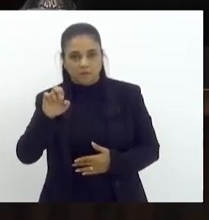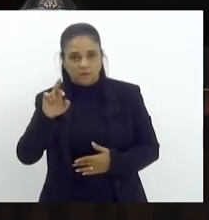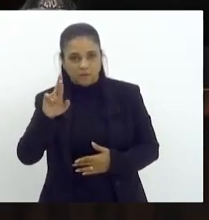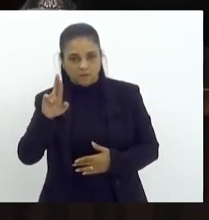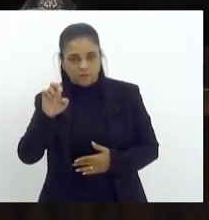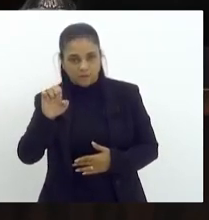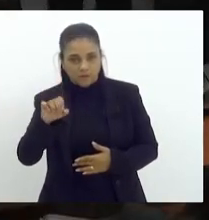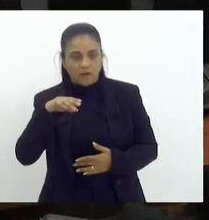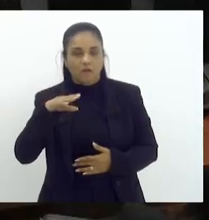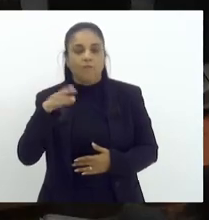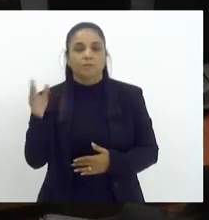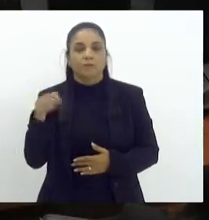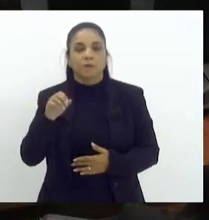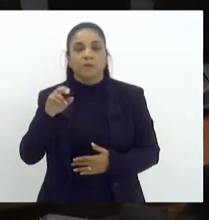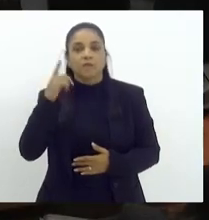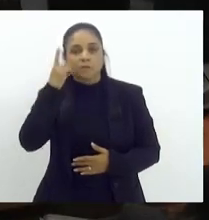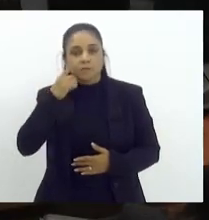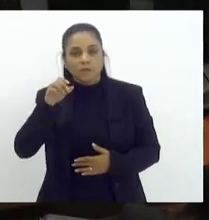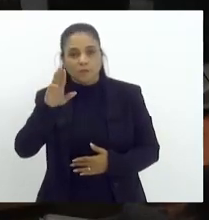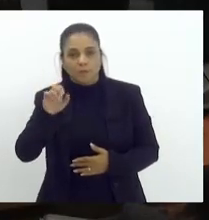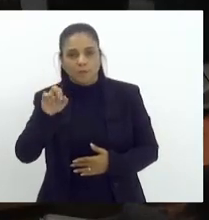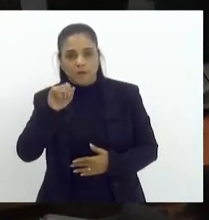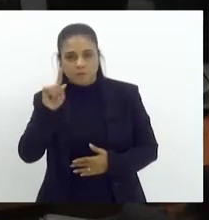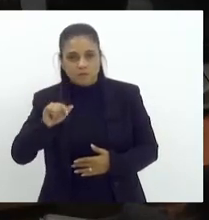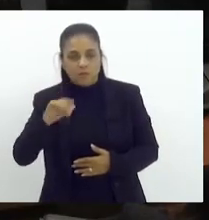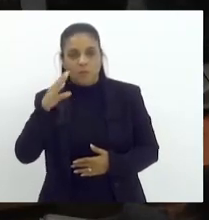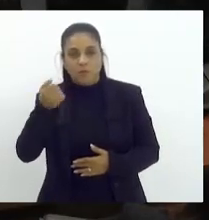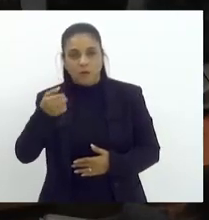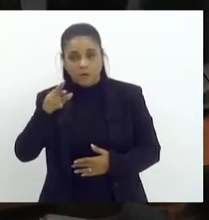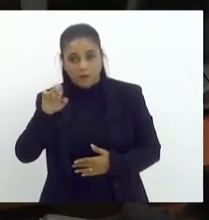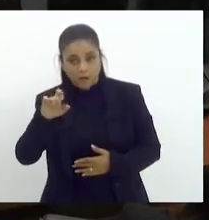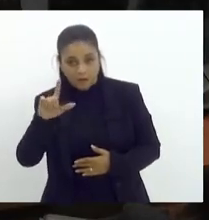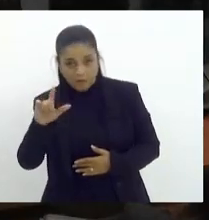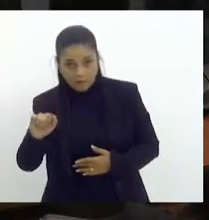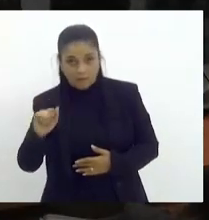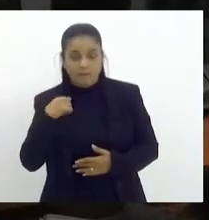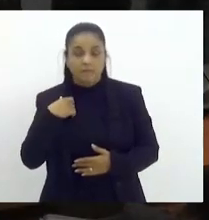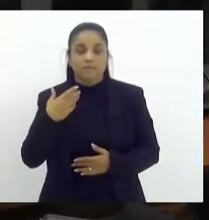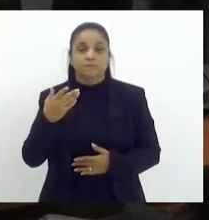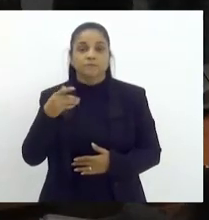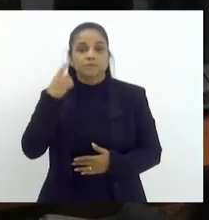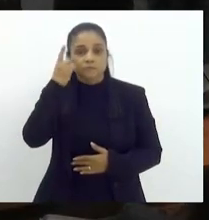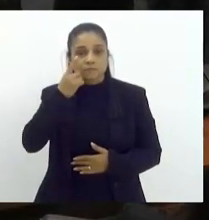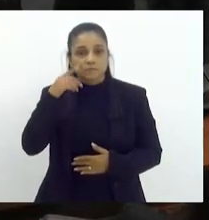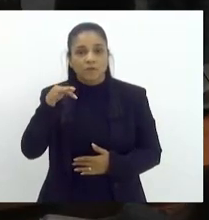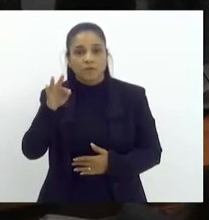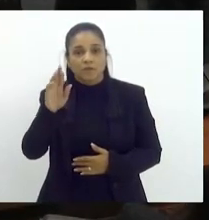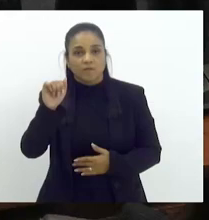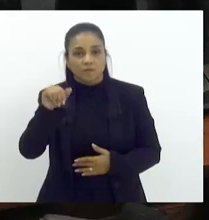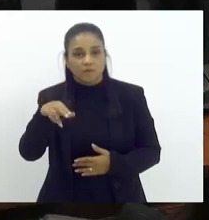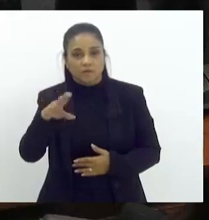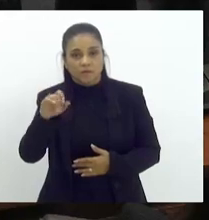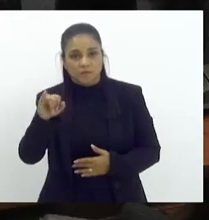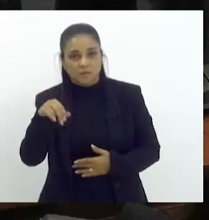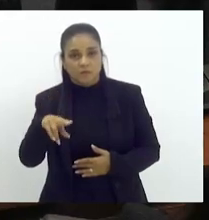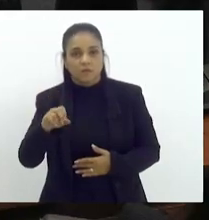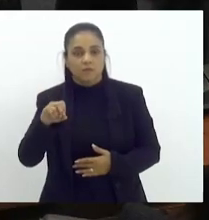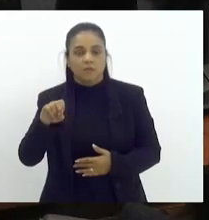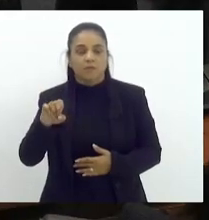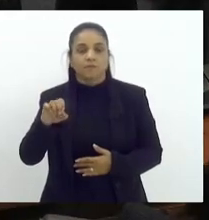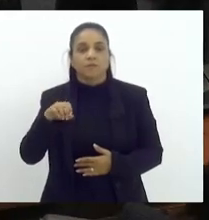brasão deputada Carla Machado deputada Franciane Mota Deputado